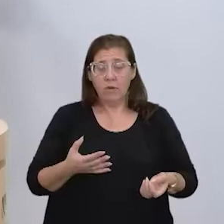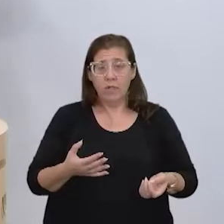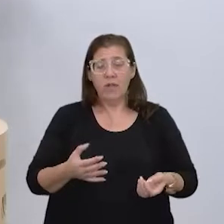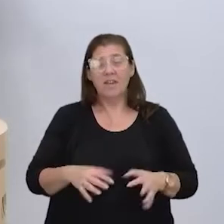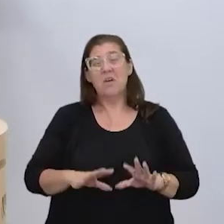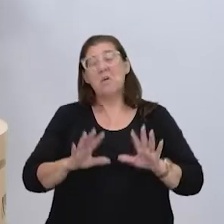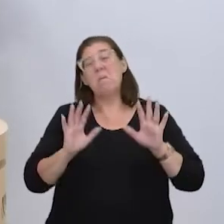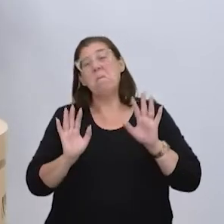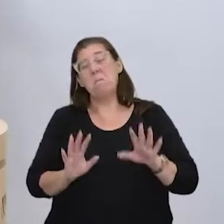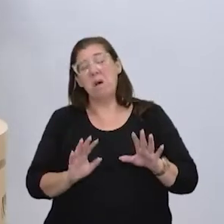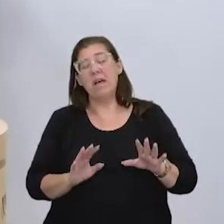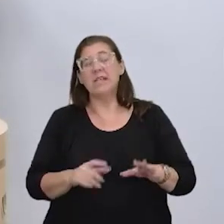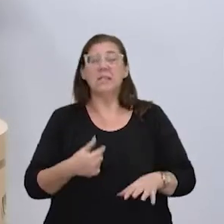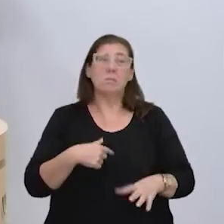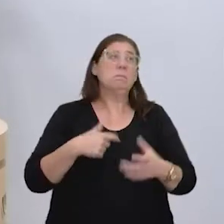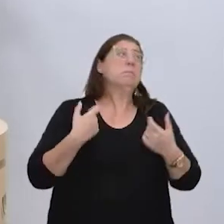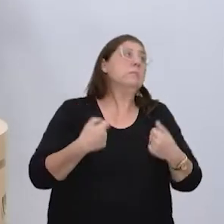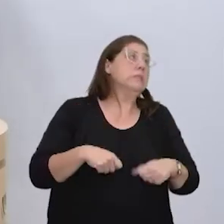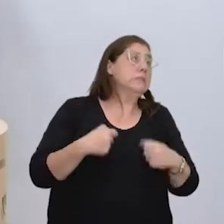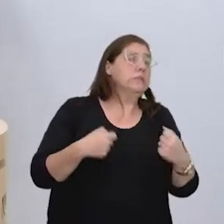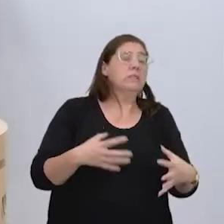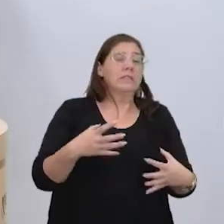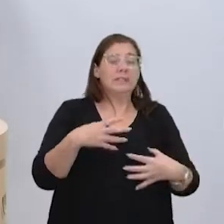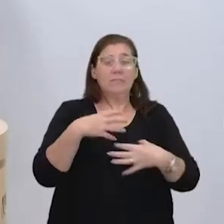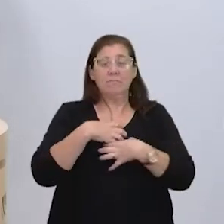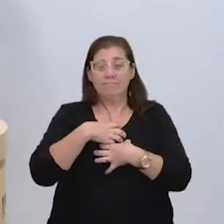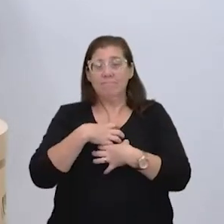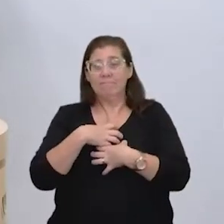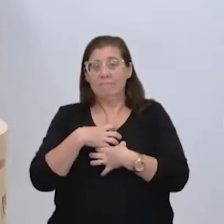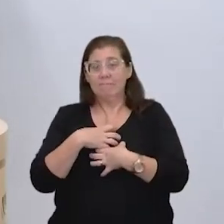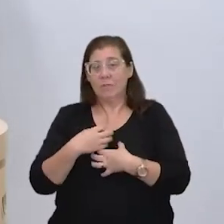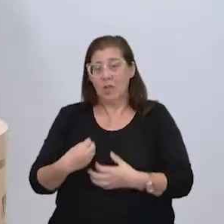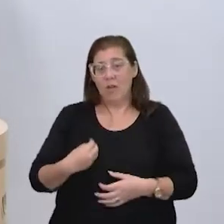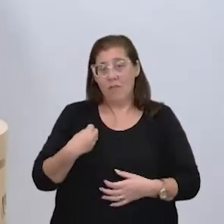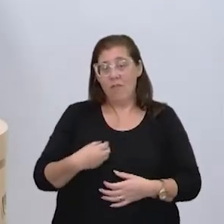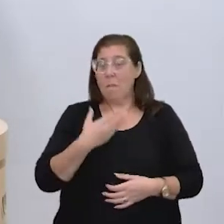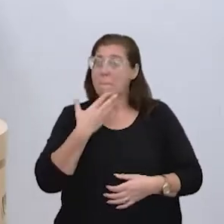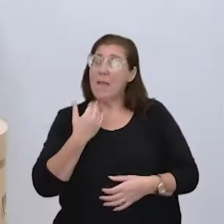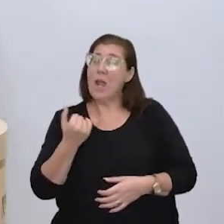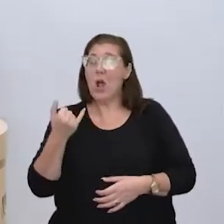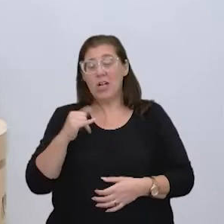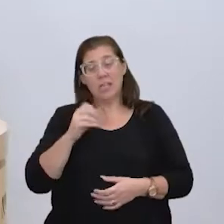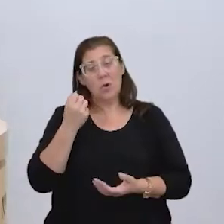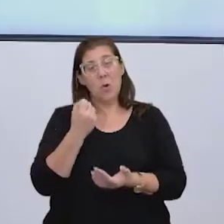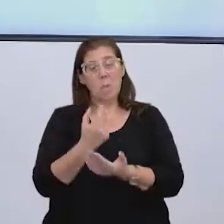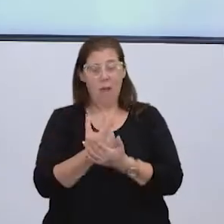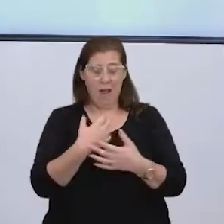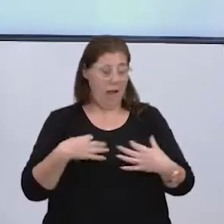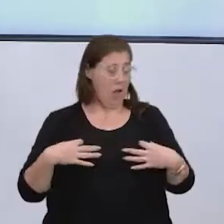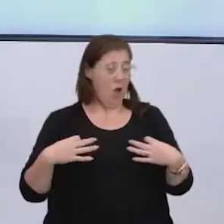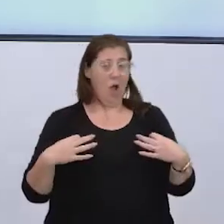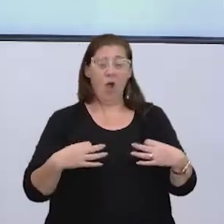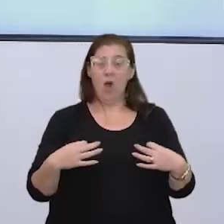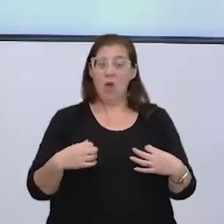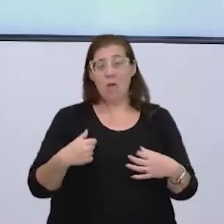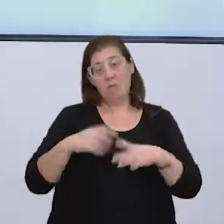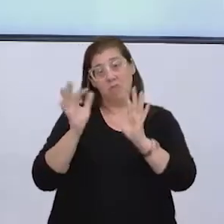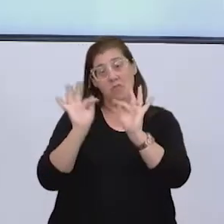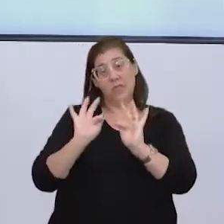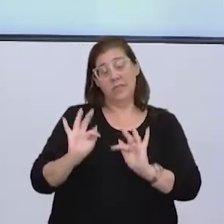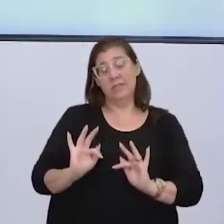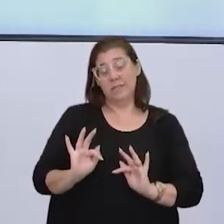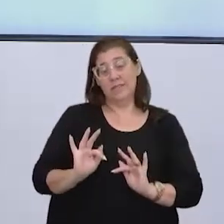é uma necessidade que a gente acaba dentro de nós falando, cara, minha vida seria melhor se eu tivesse essa camiseta. Eu estaria mais